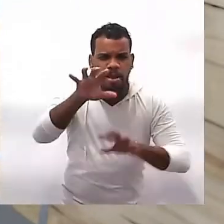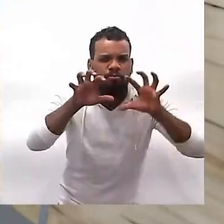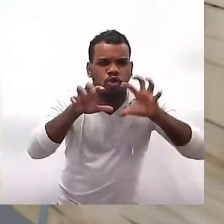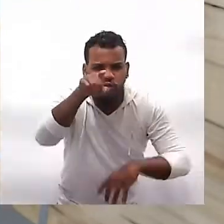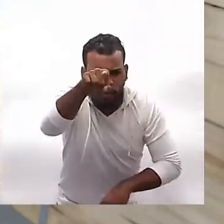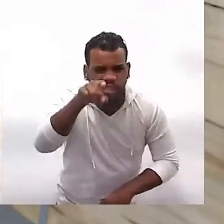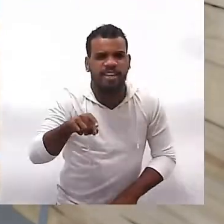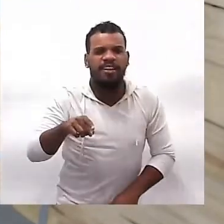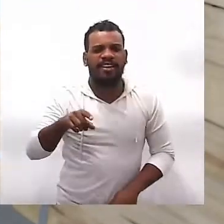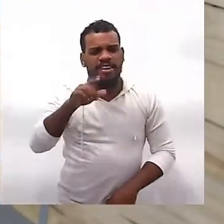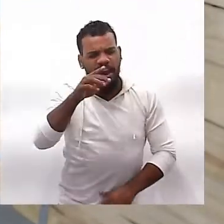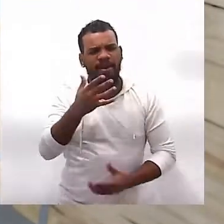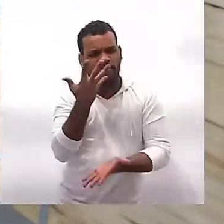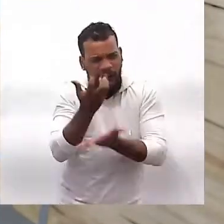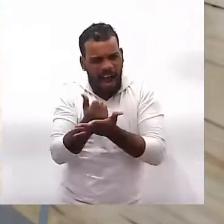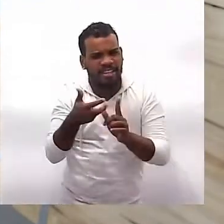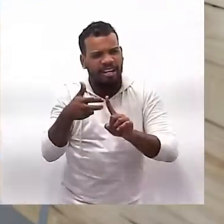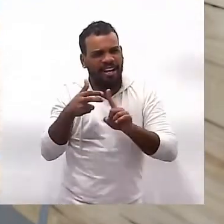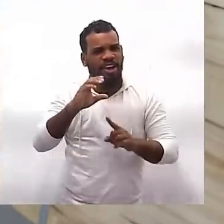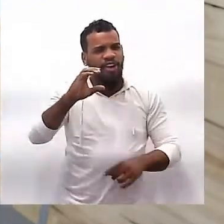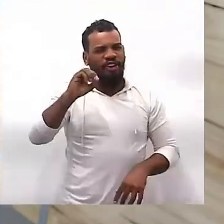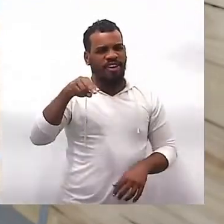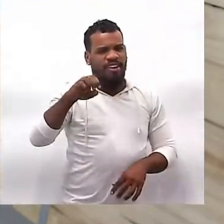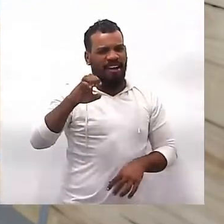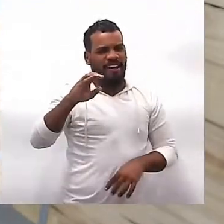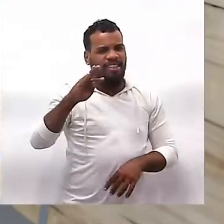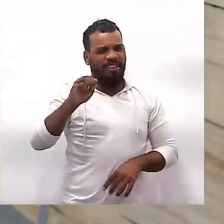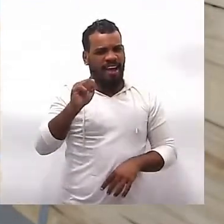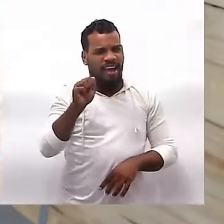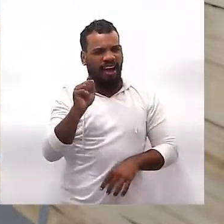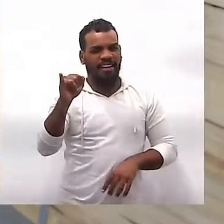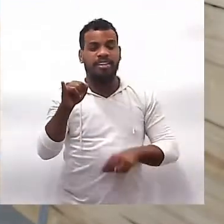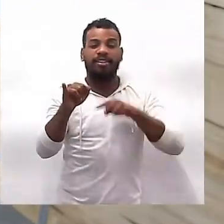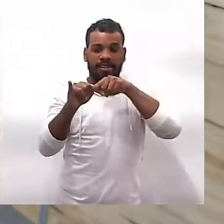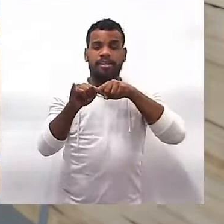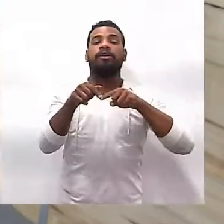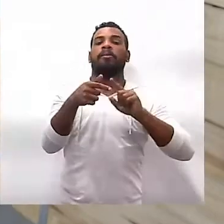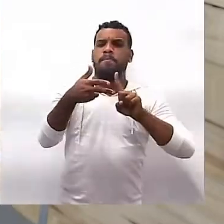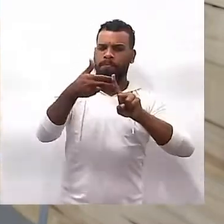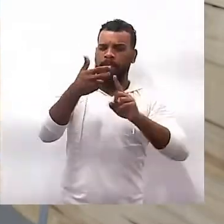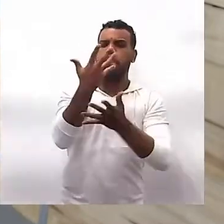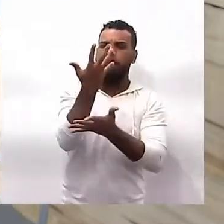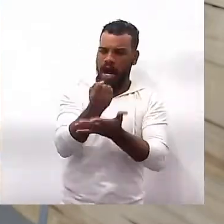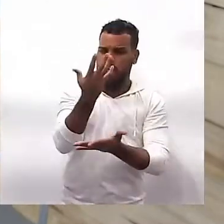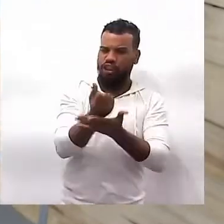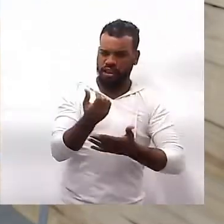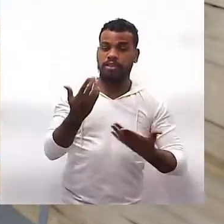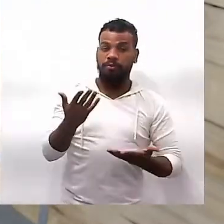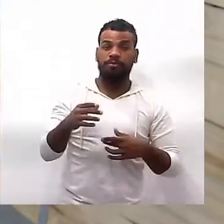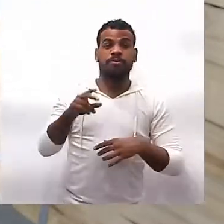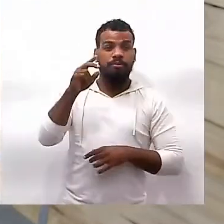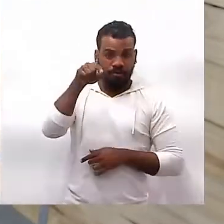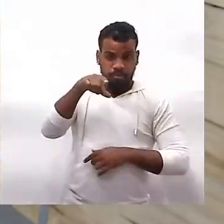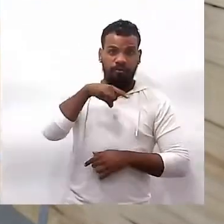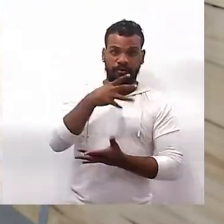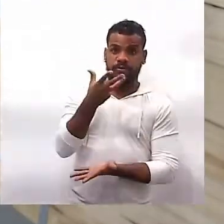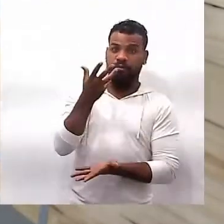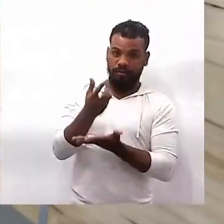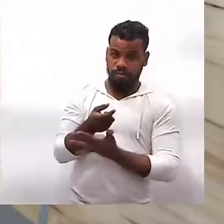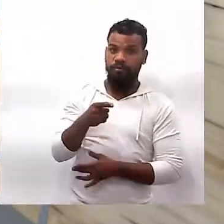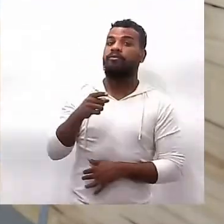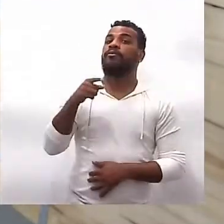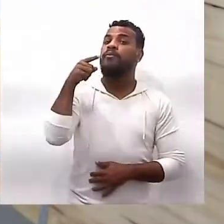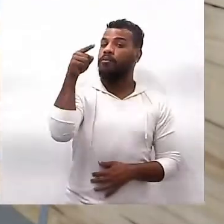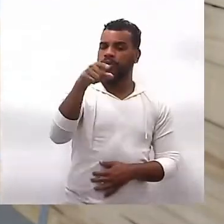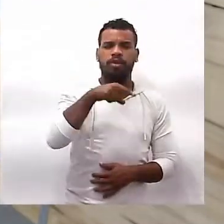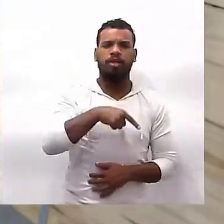Baixa o aplicativo do Conecta Aí, beleza? Baixa o aplicativo do Conecta Aí. Lembrem que nesse aplicativo do Conecta Aí, vocês